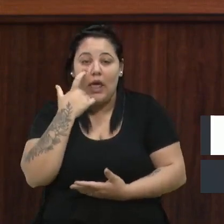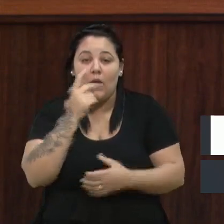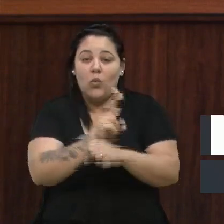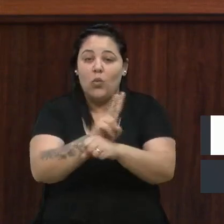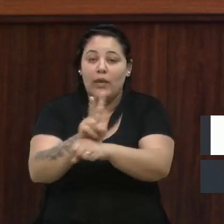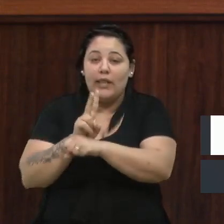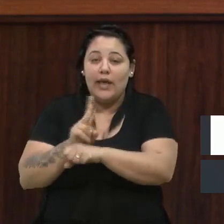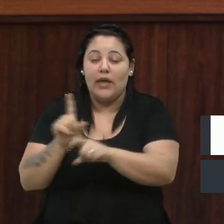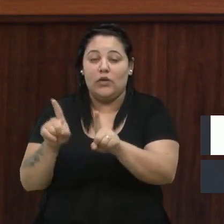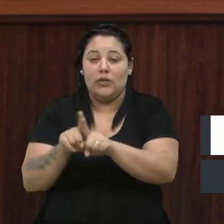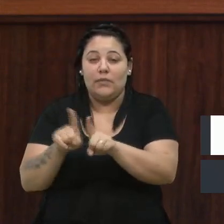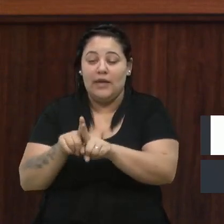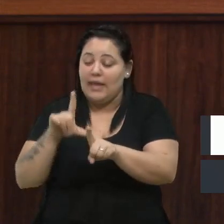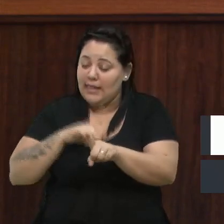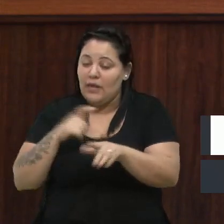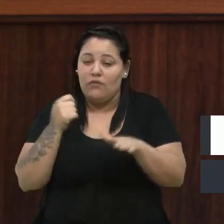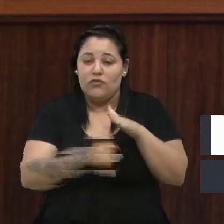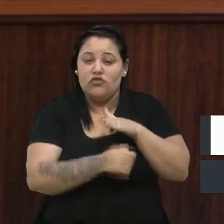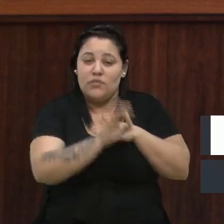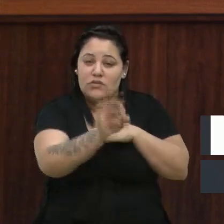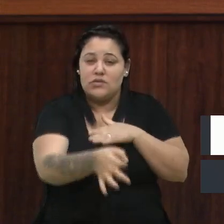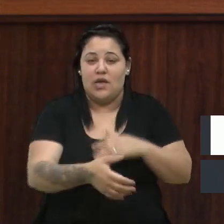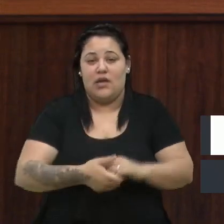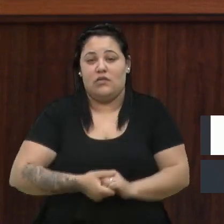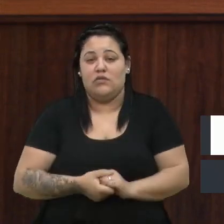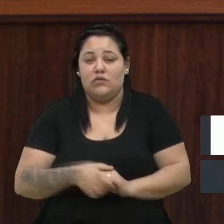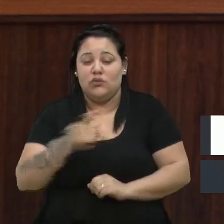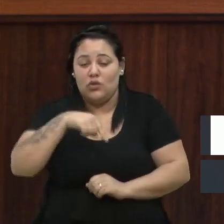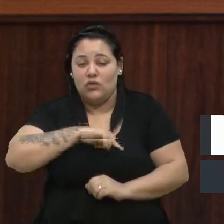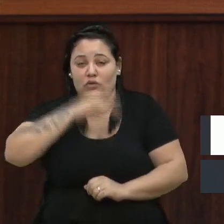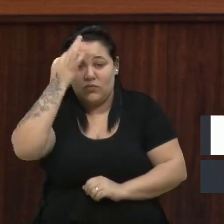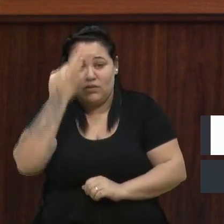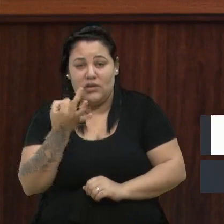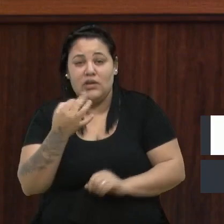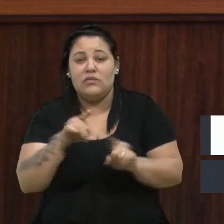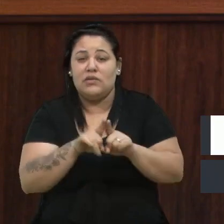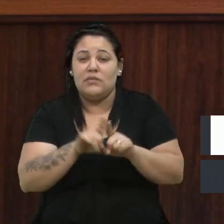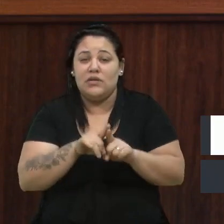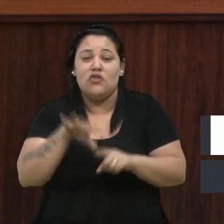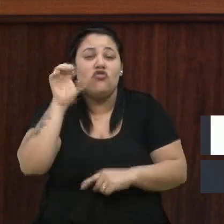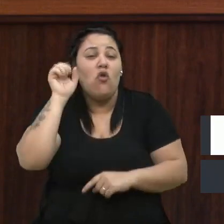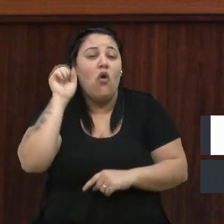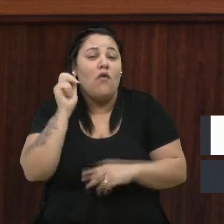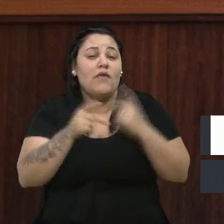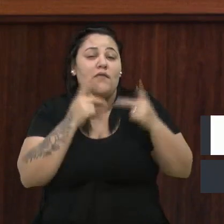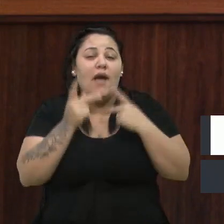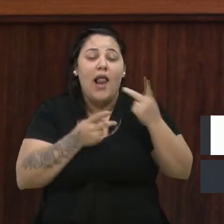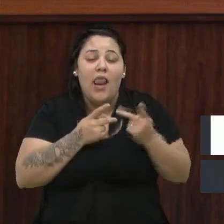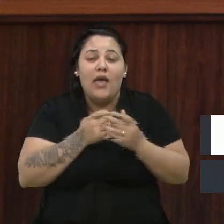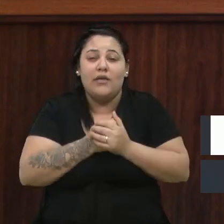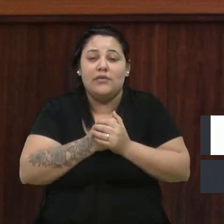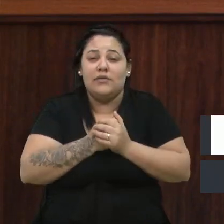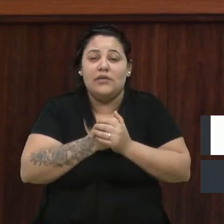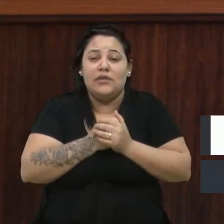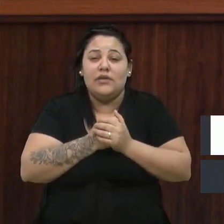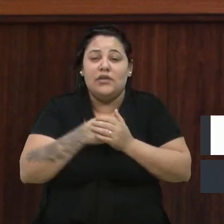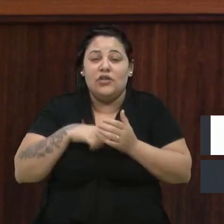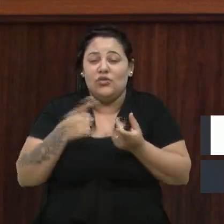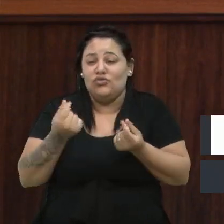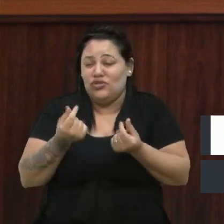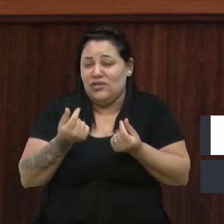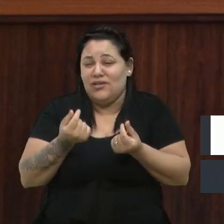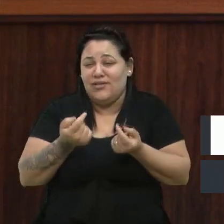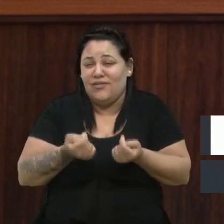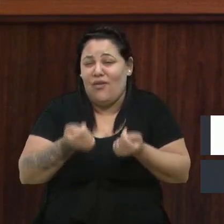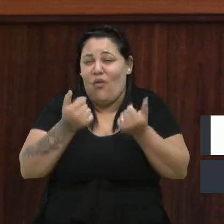cuidado e ter esses investimentos. A gente entende quando a gente ouve o discurso de que o cobertor aqui dos recursos